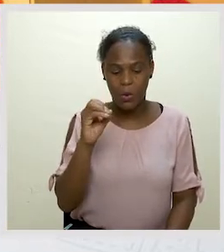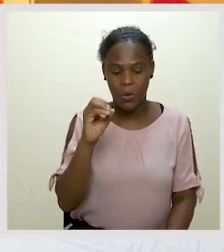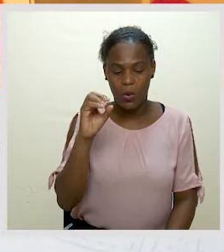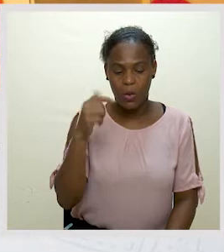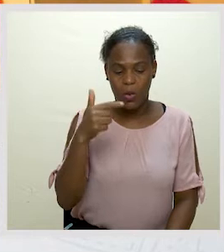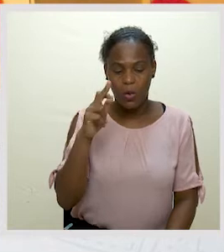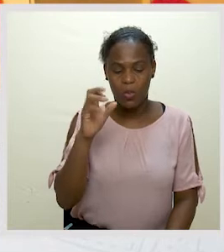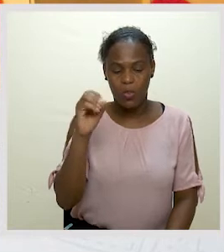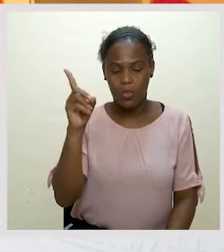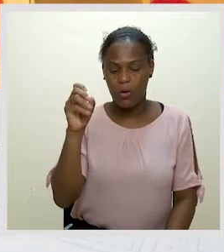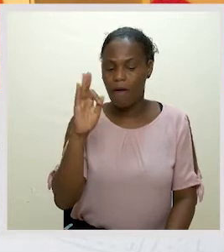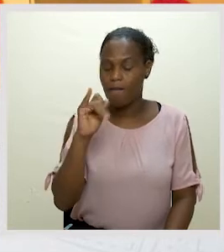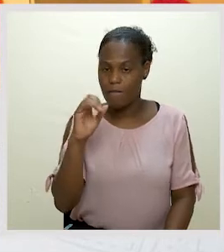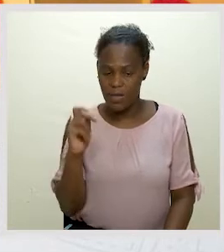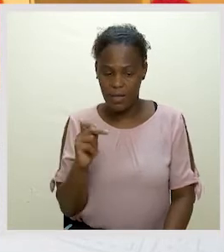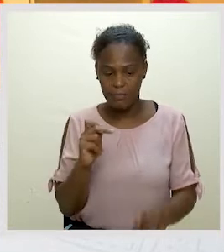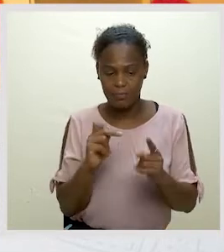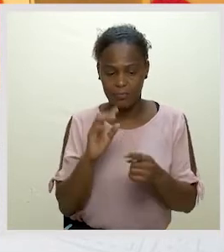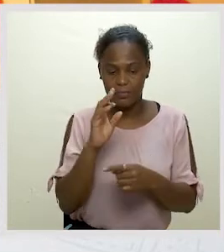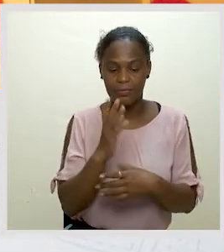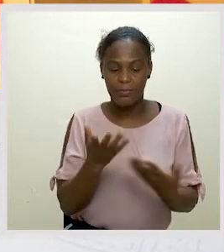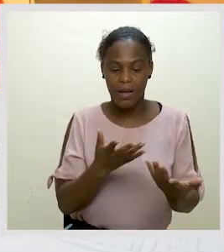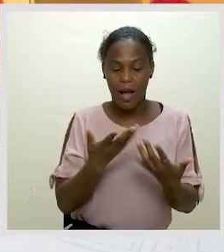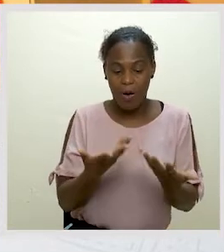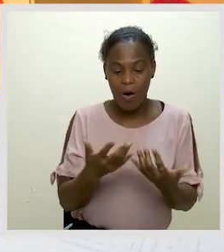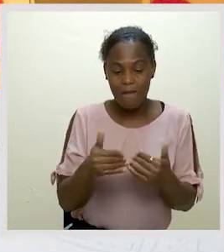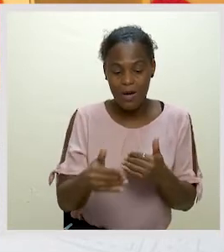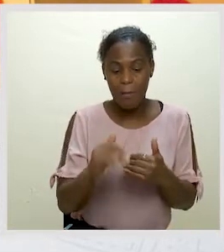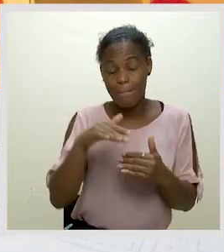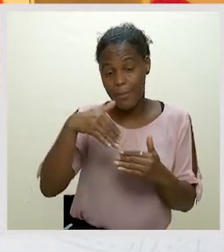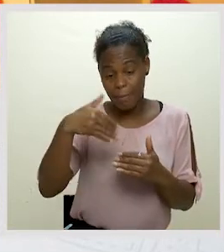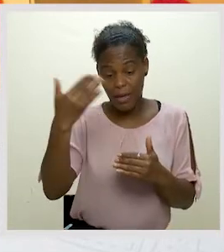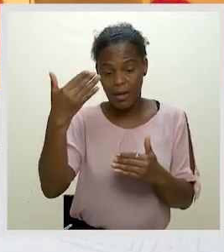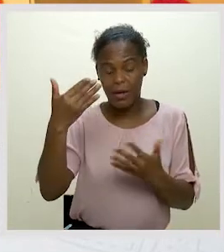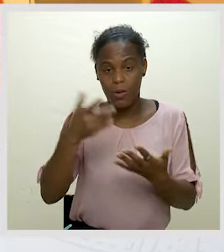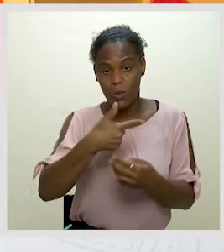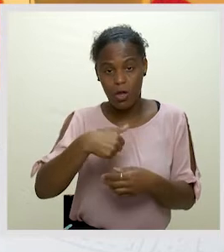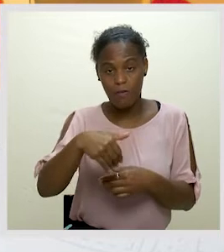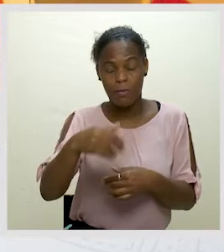heterotrófica ou heterotrofia. Vamos, primeiramente,